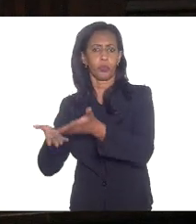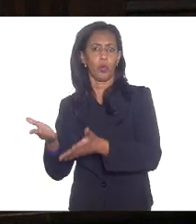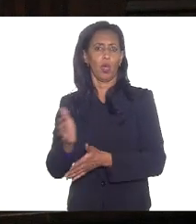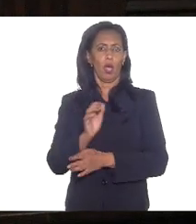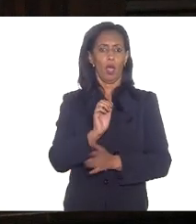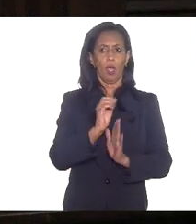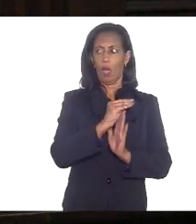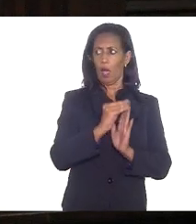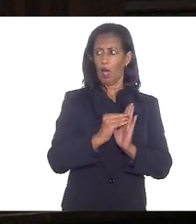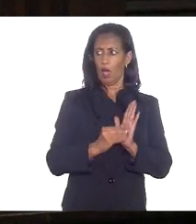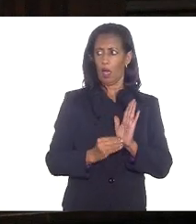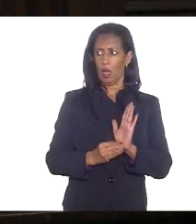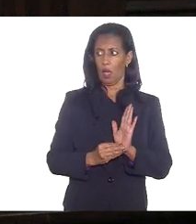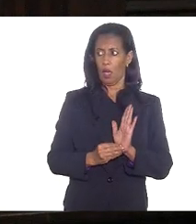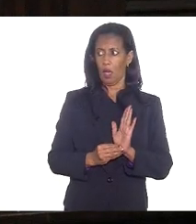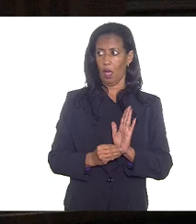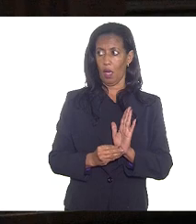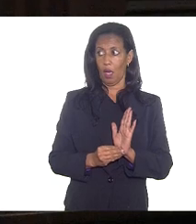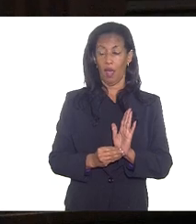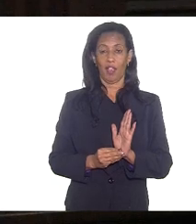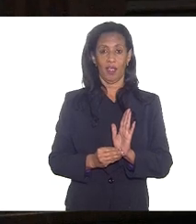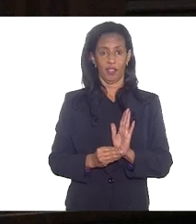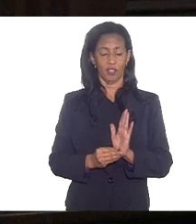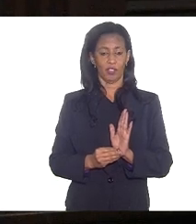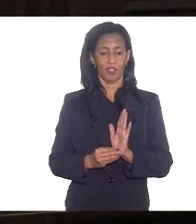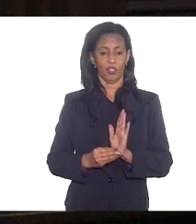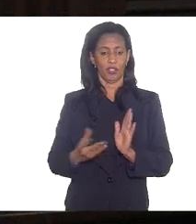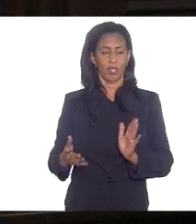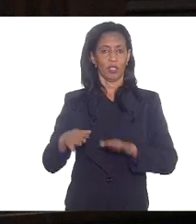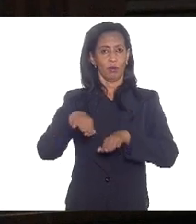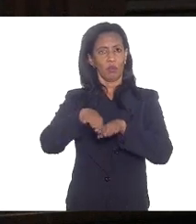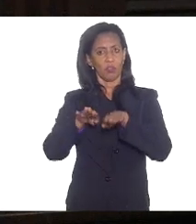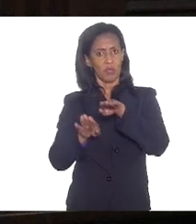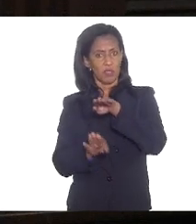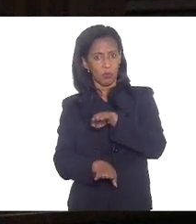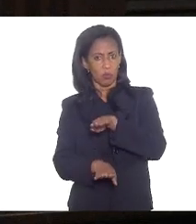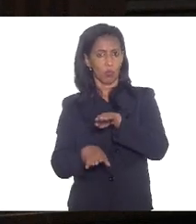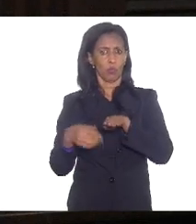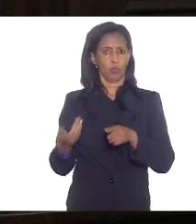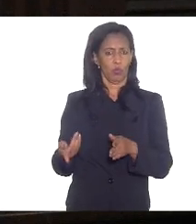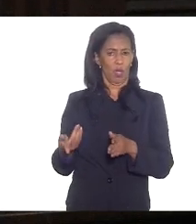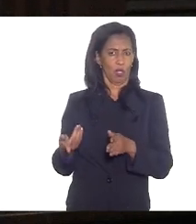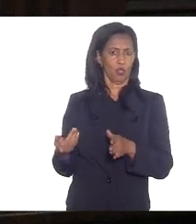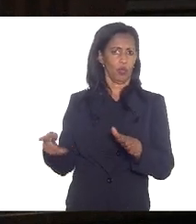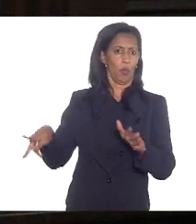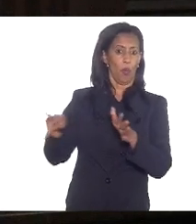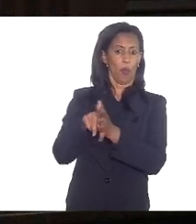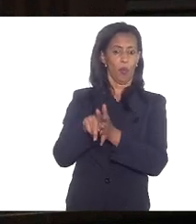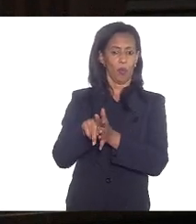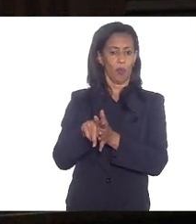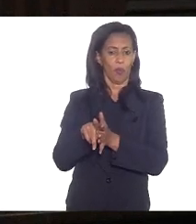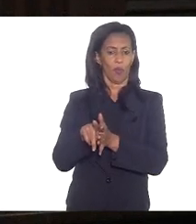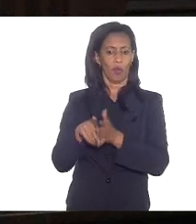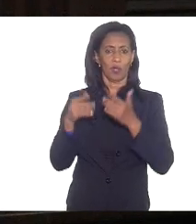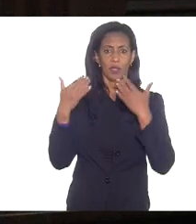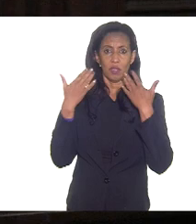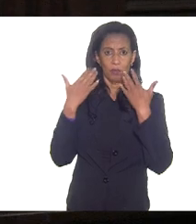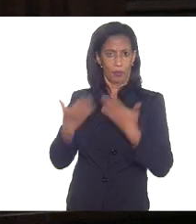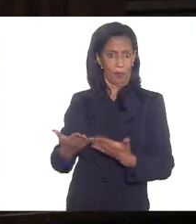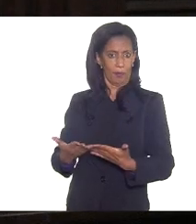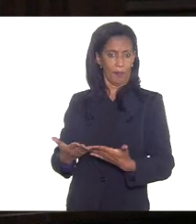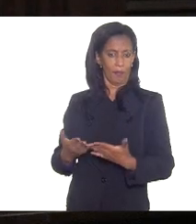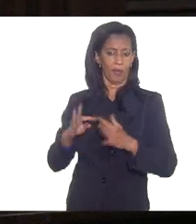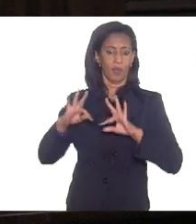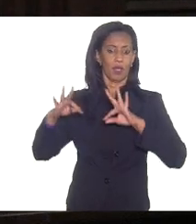Estado para o enfrentamento às desigualdades contundentes que se expressam